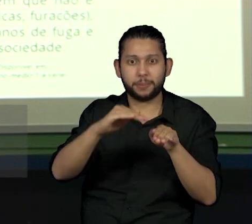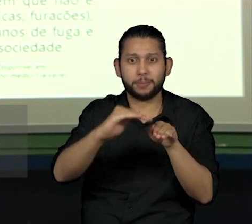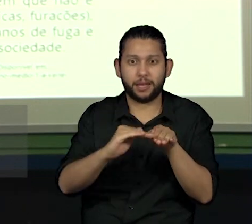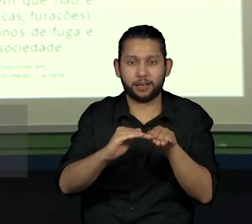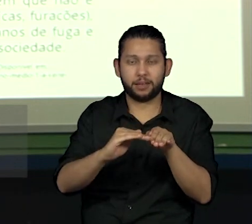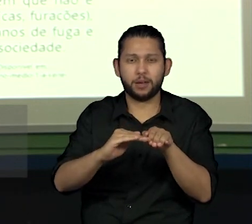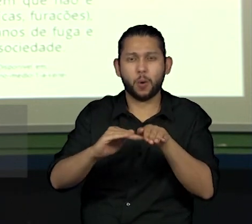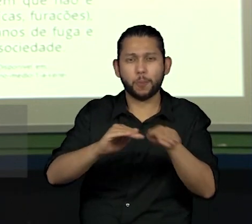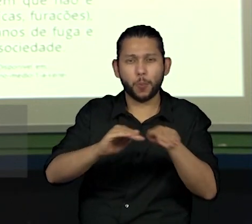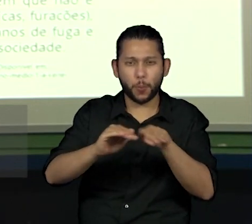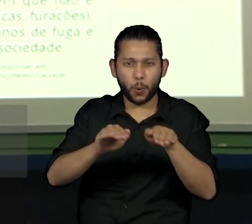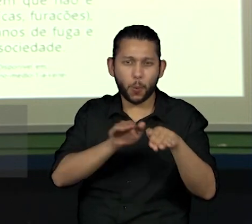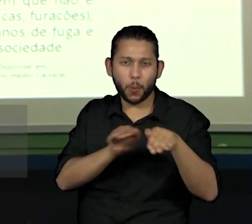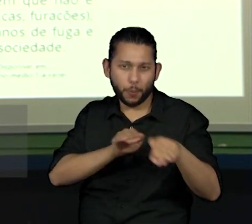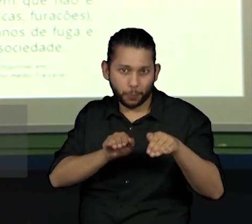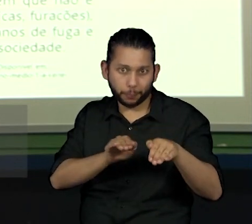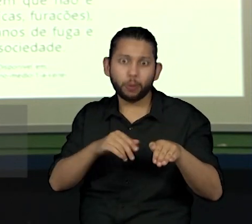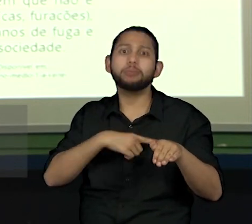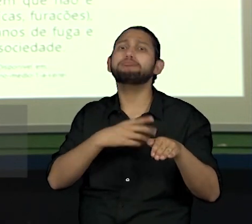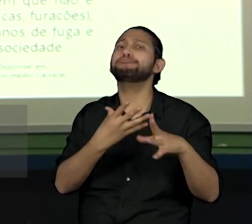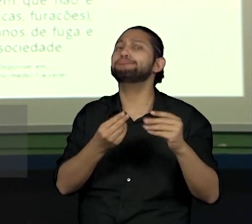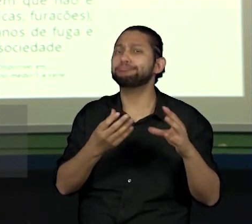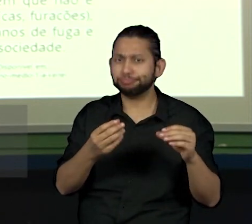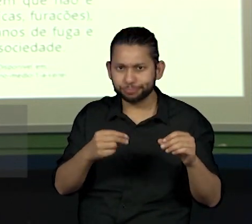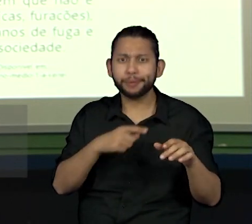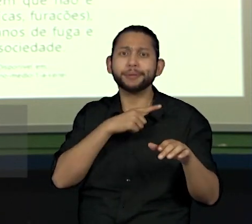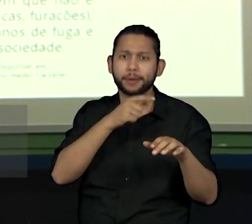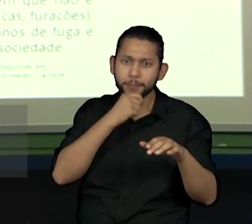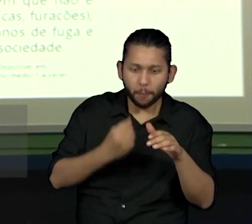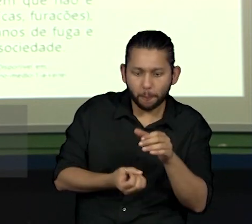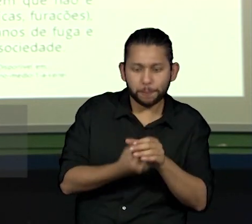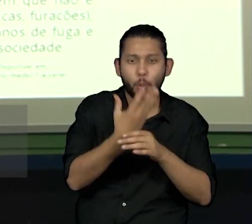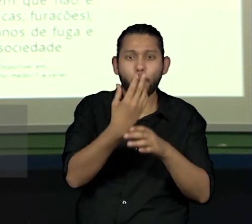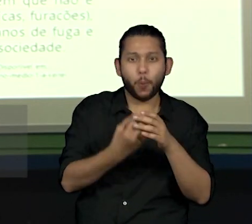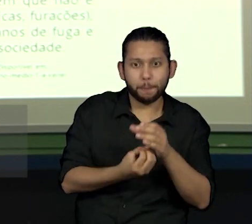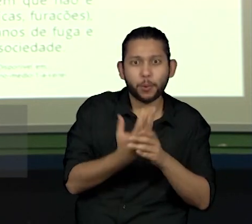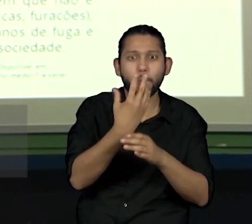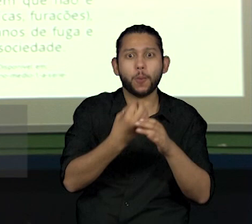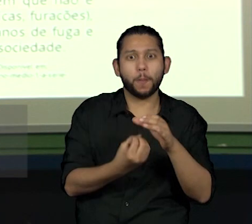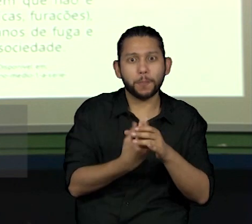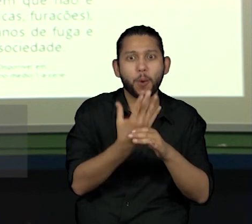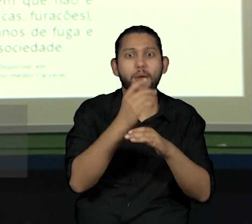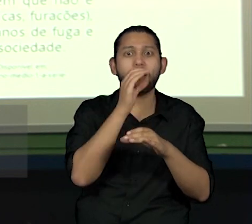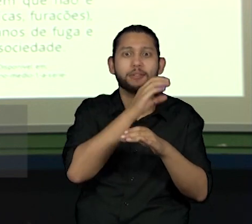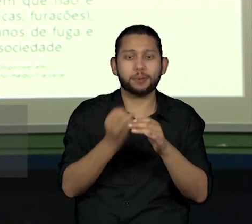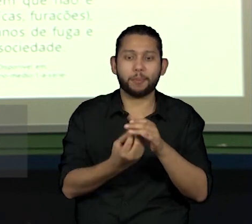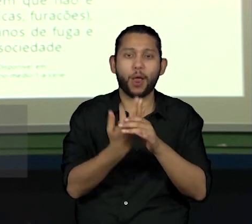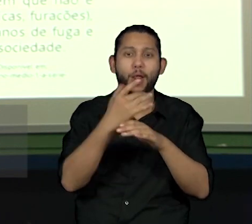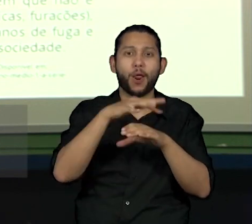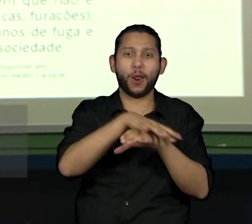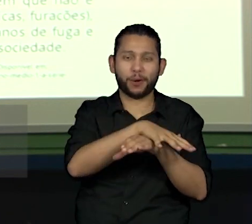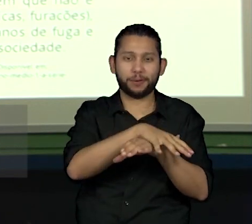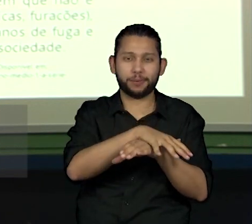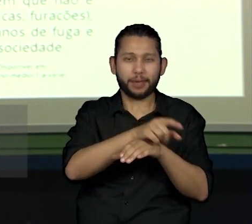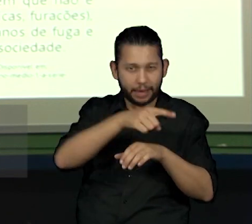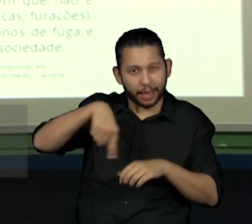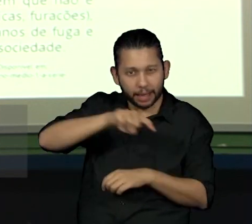Japão, terremotos constantes, que geram tsunamis. Então toda a cultura do Japão aprendeu